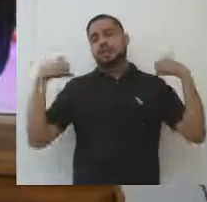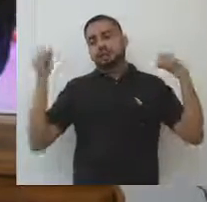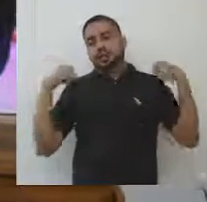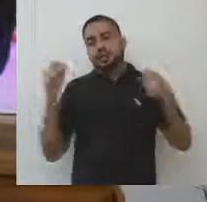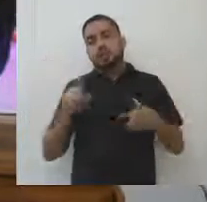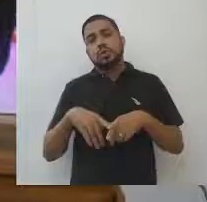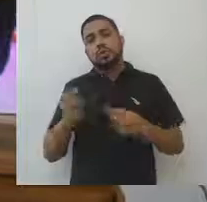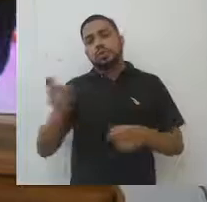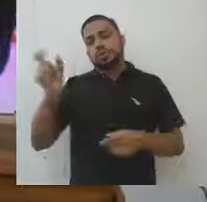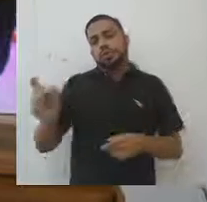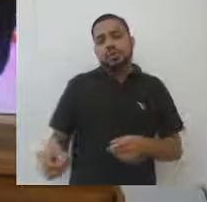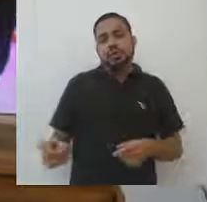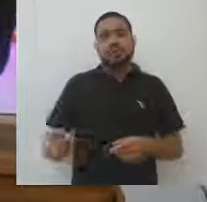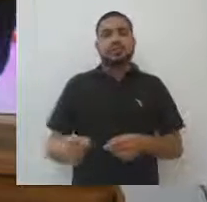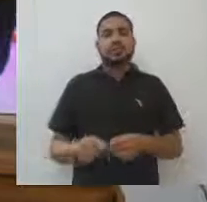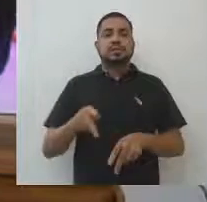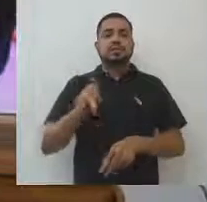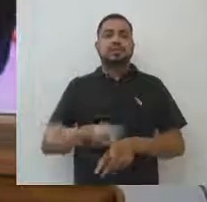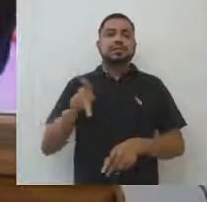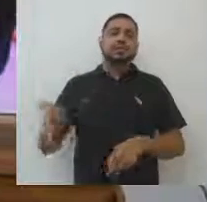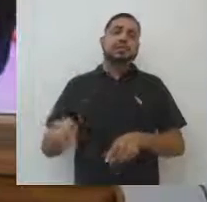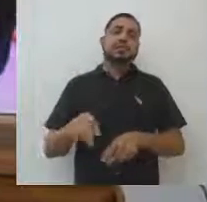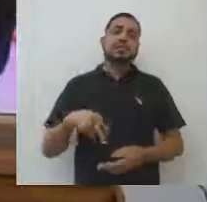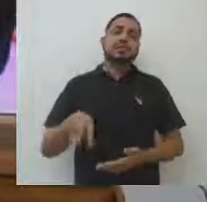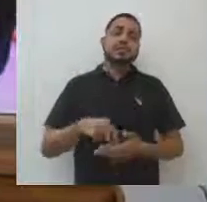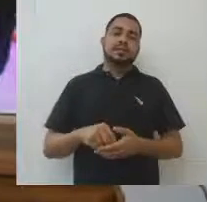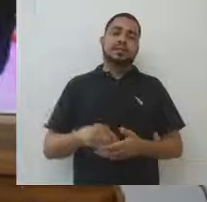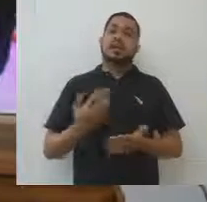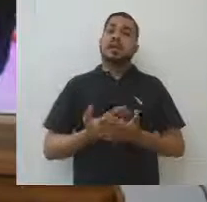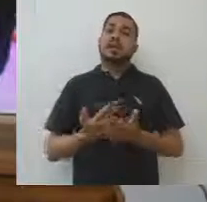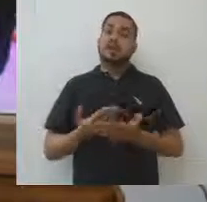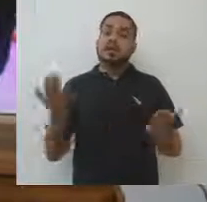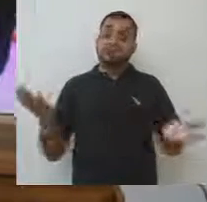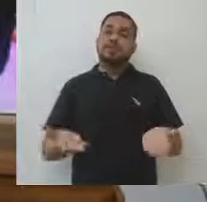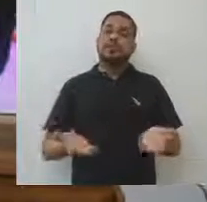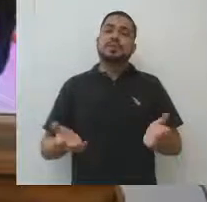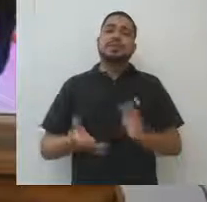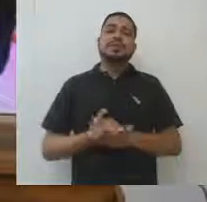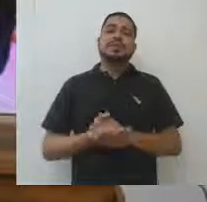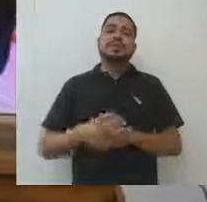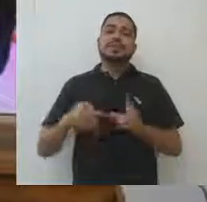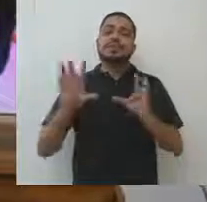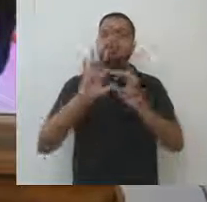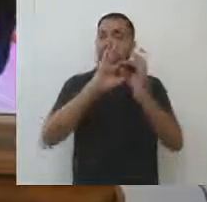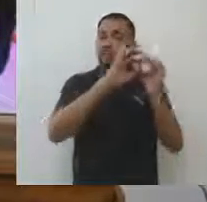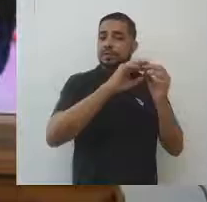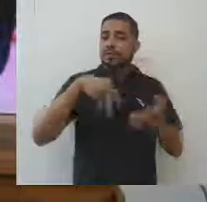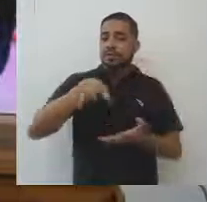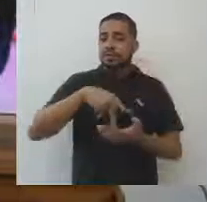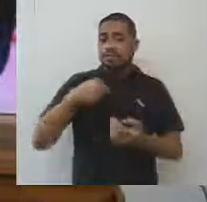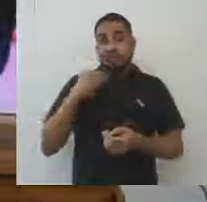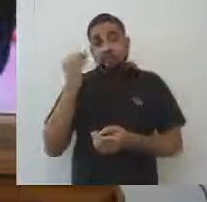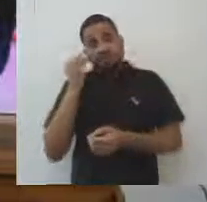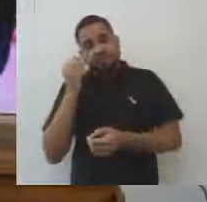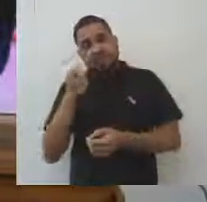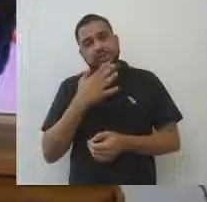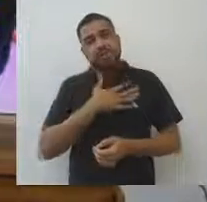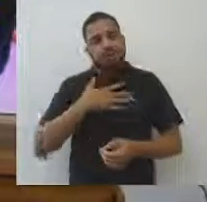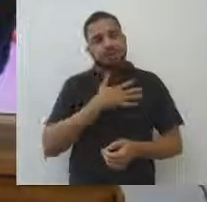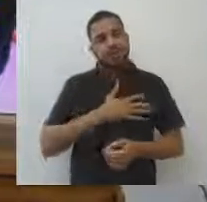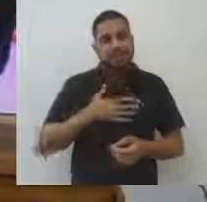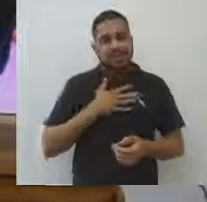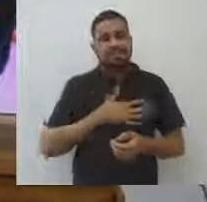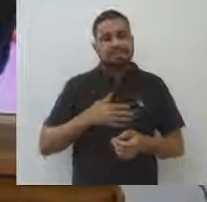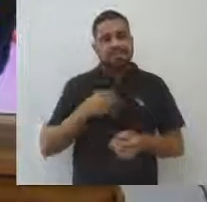ou como personal dance. Essa foi a aula de hoje, nesse contexto da dança e os seus contextos. Eu espero que você tenha gostado.